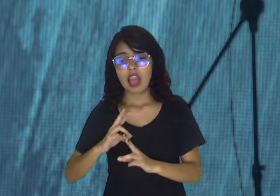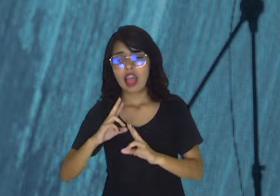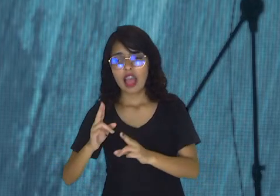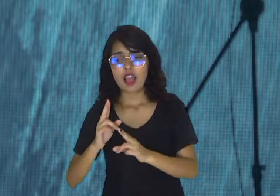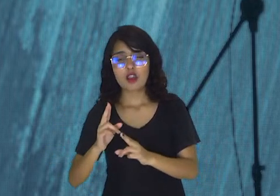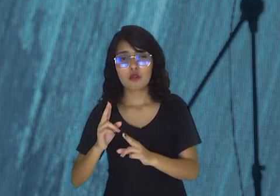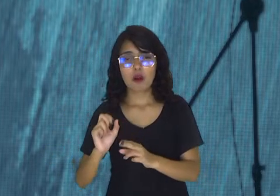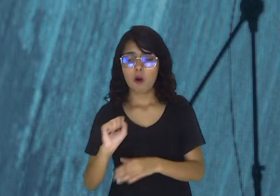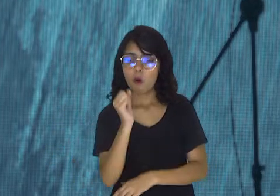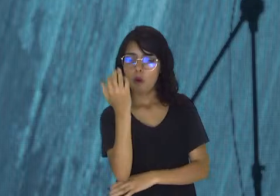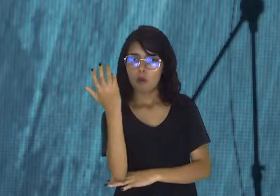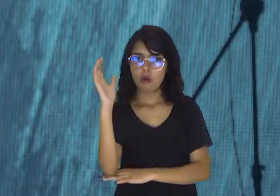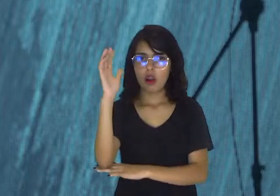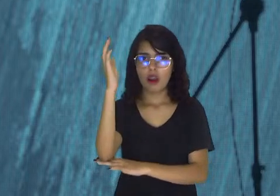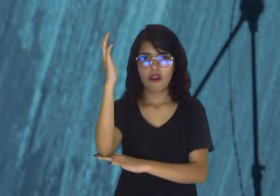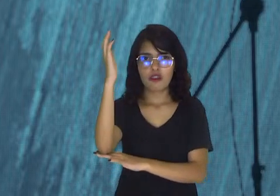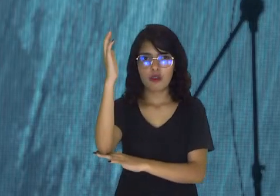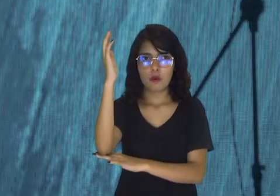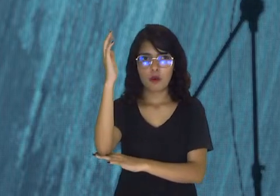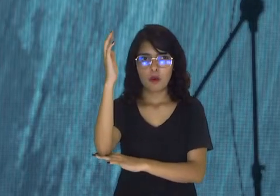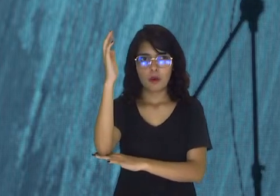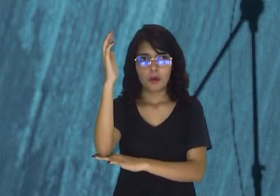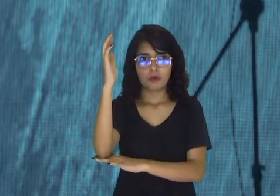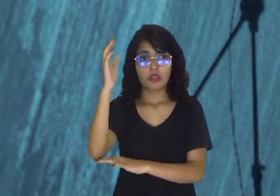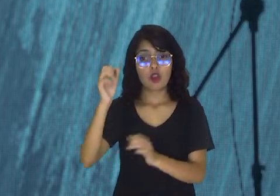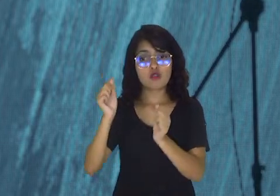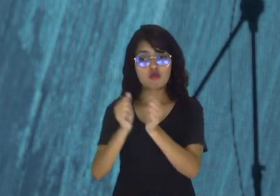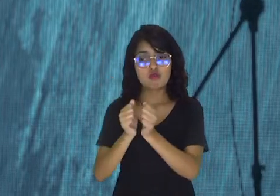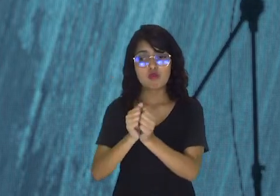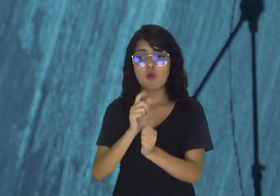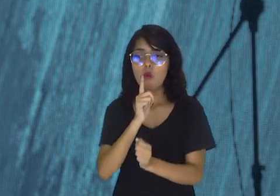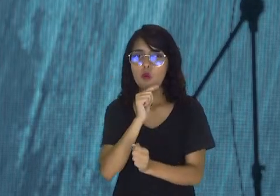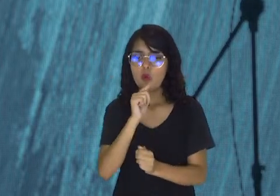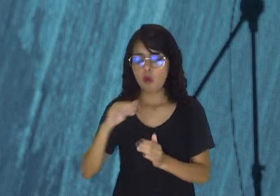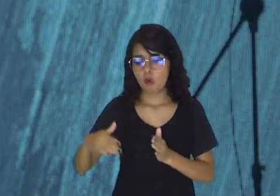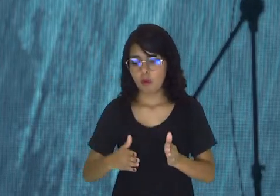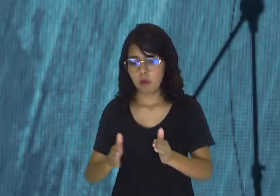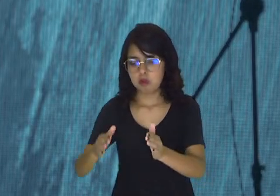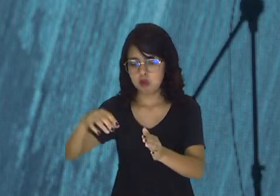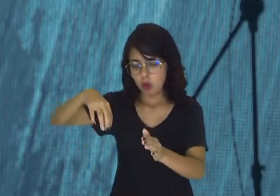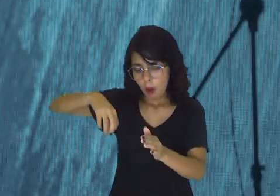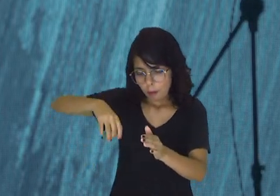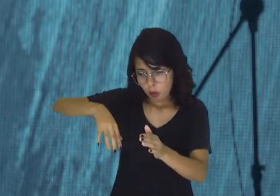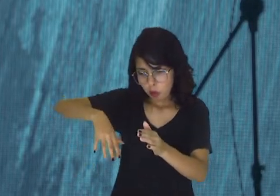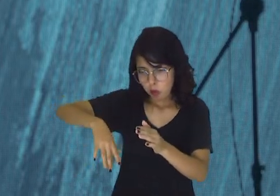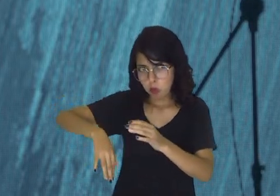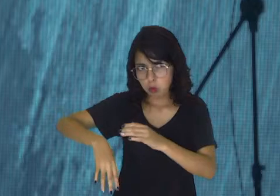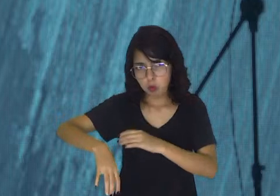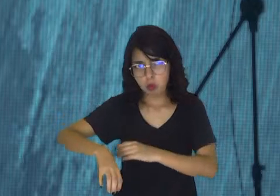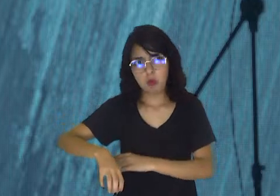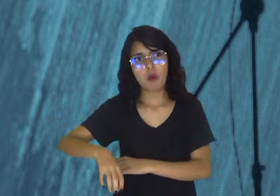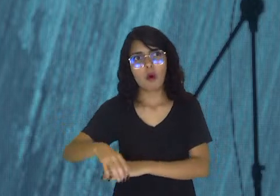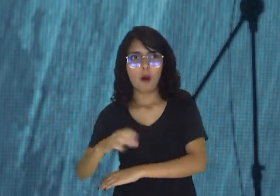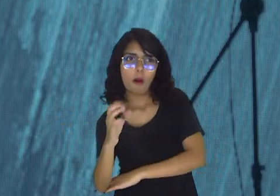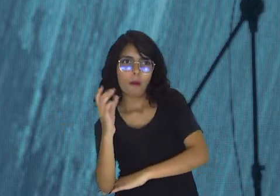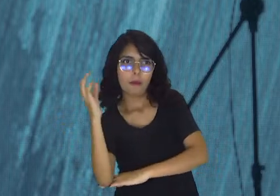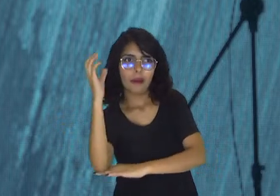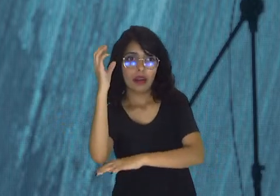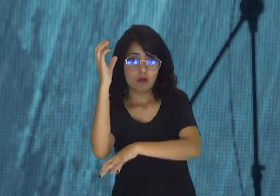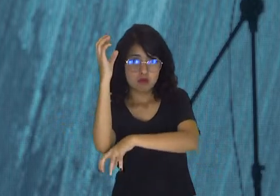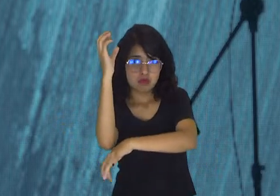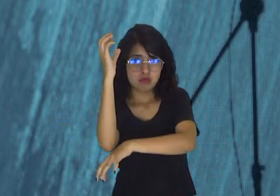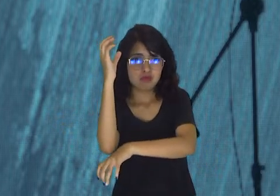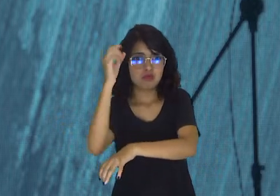raízes alcançam águas profundas. Olha agora, ouça. Tais árvores, é